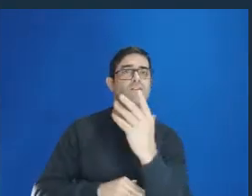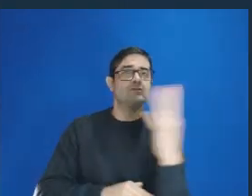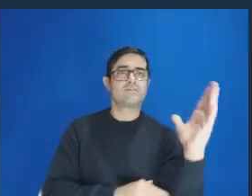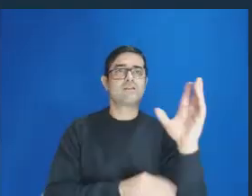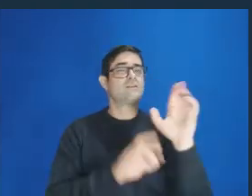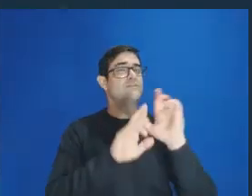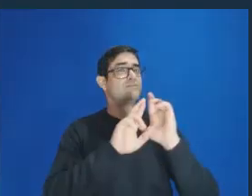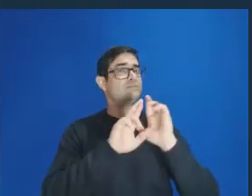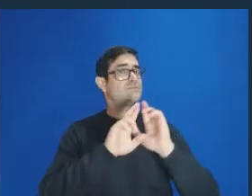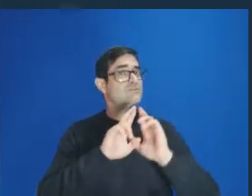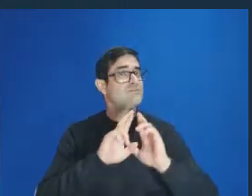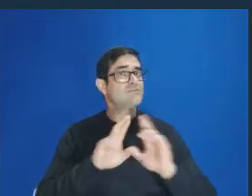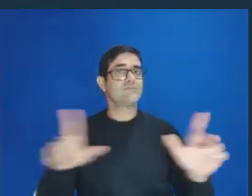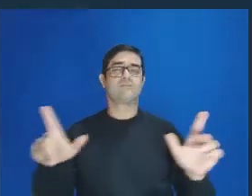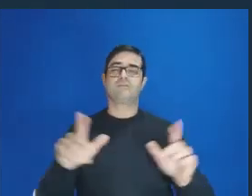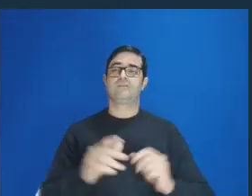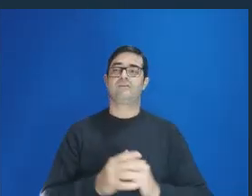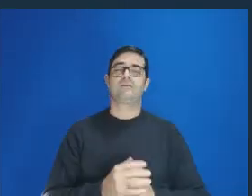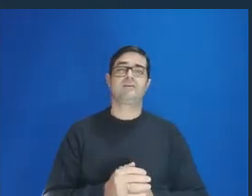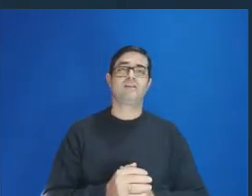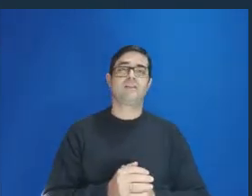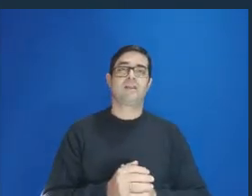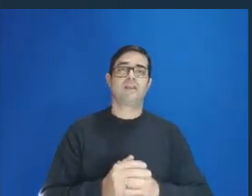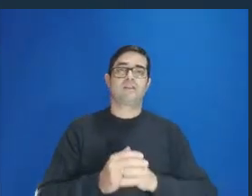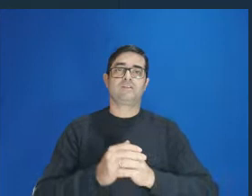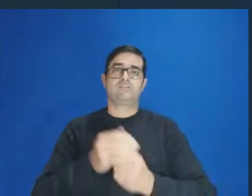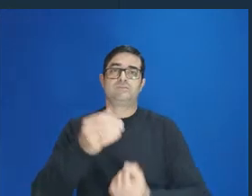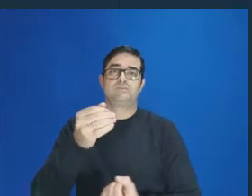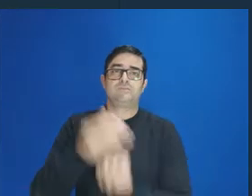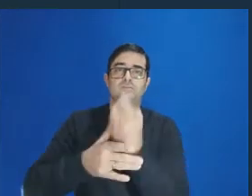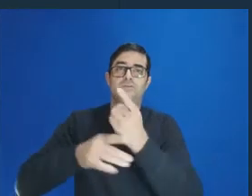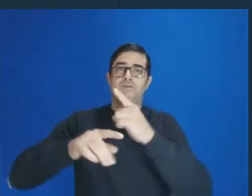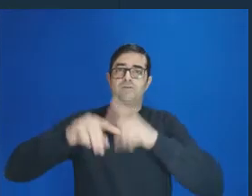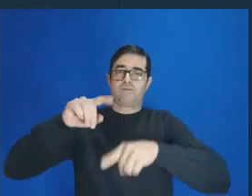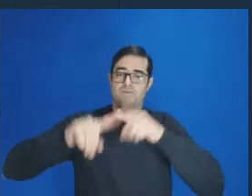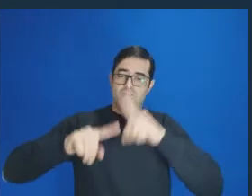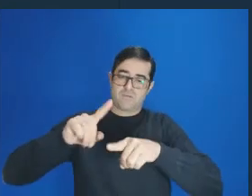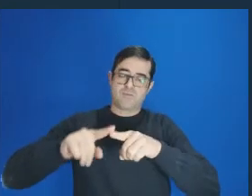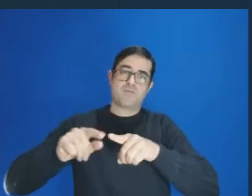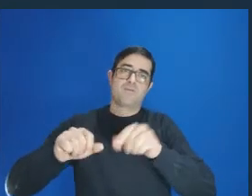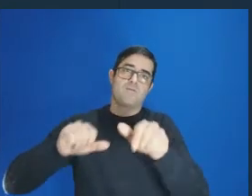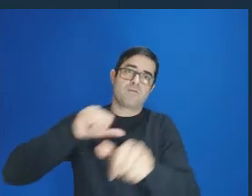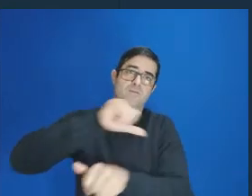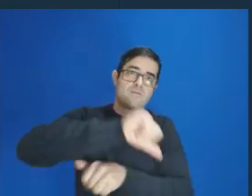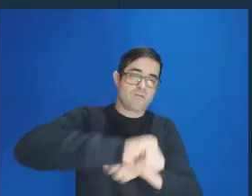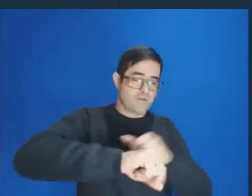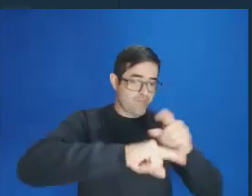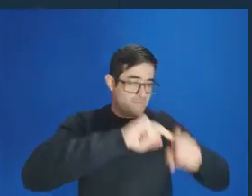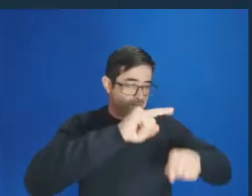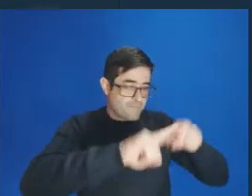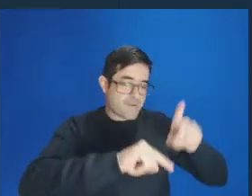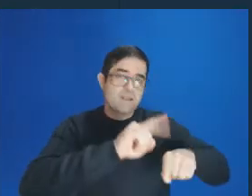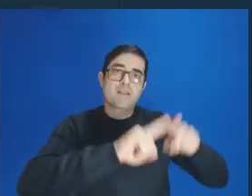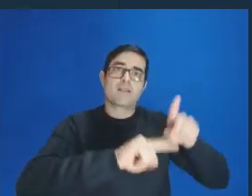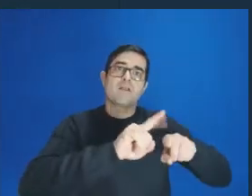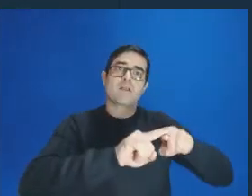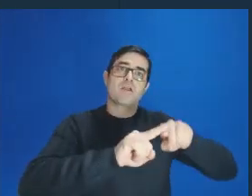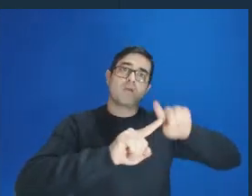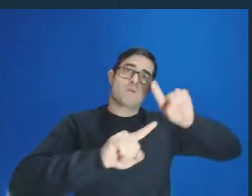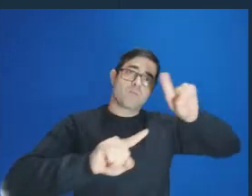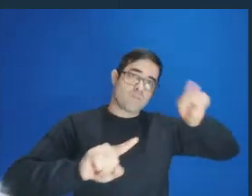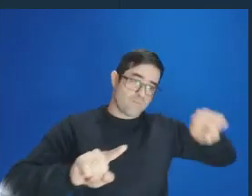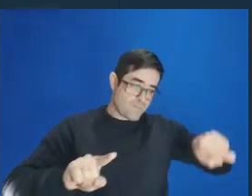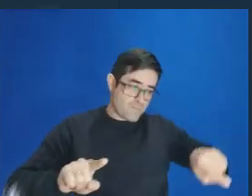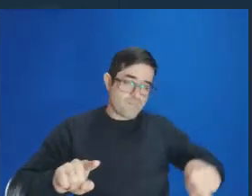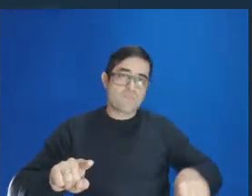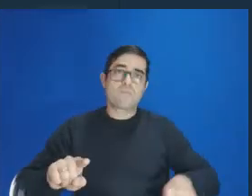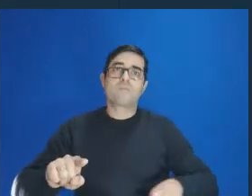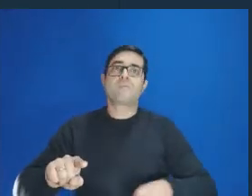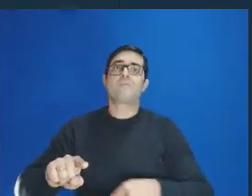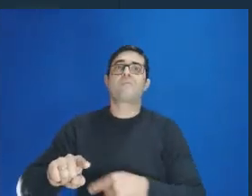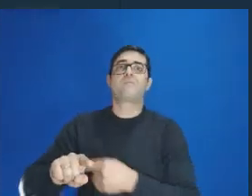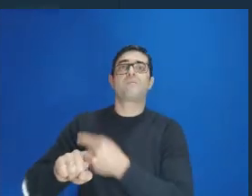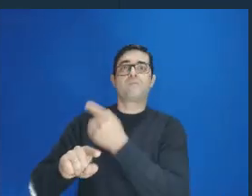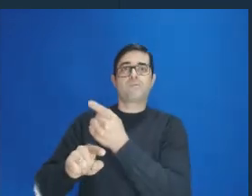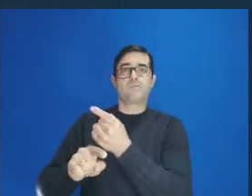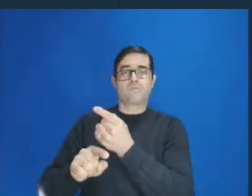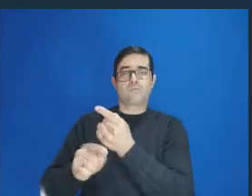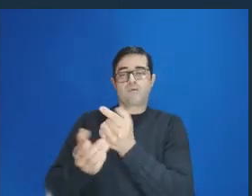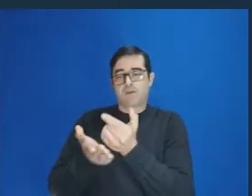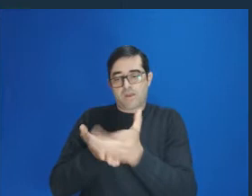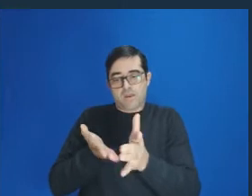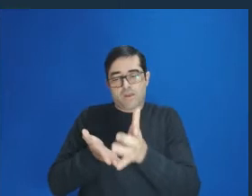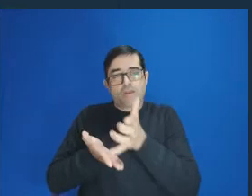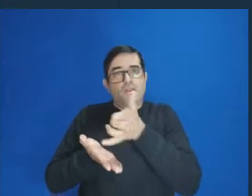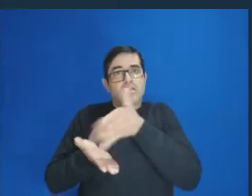produto e esse produto, que vira um resíduo de um determinado organismo, se torna matéria-prima para outro organismo,